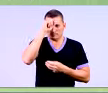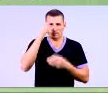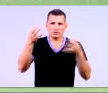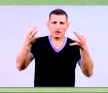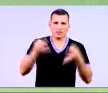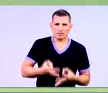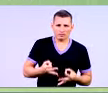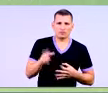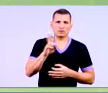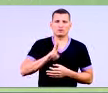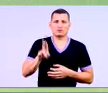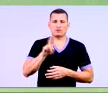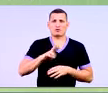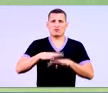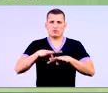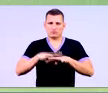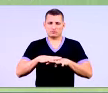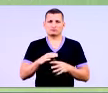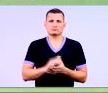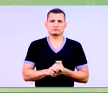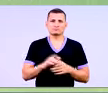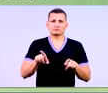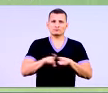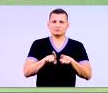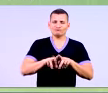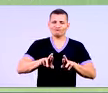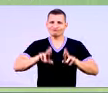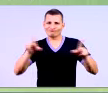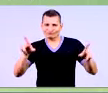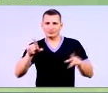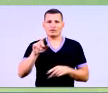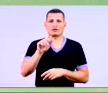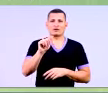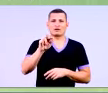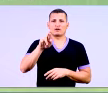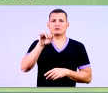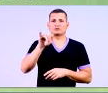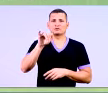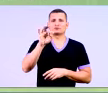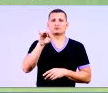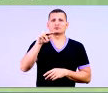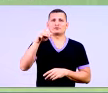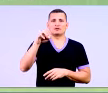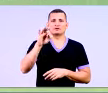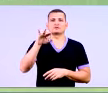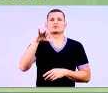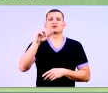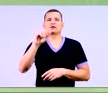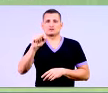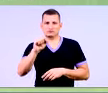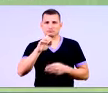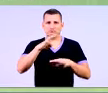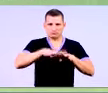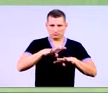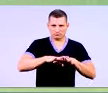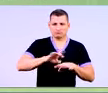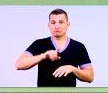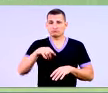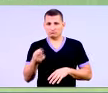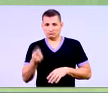vamos distinguir expressões aritmética de expressões lógicas e também criar e resolver